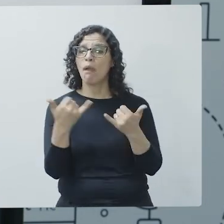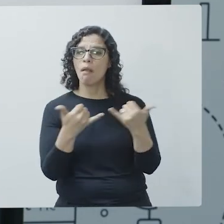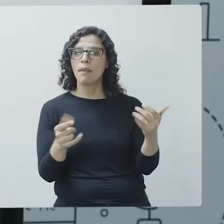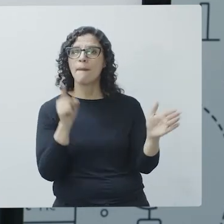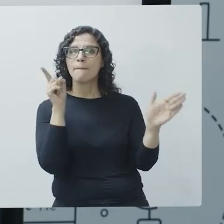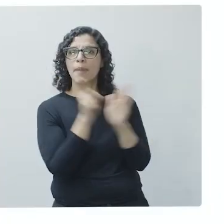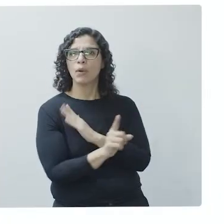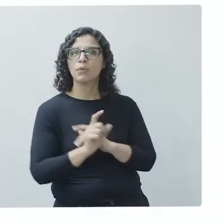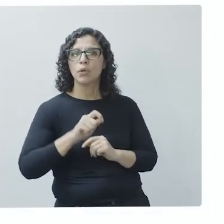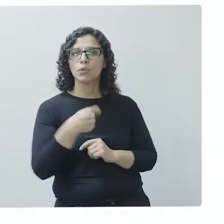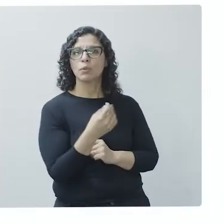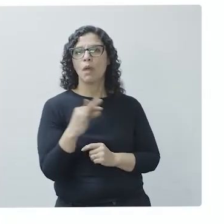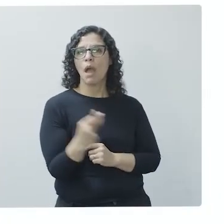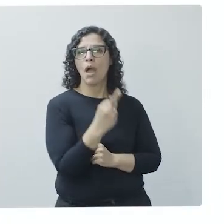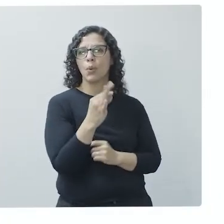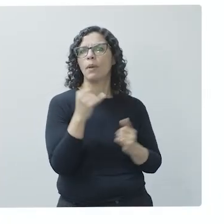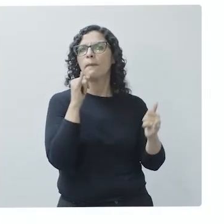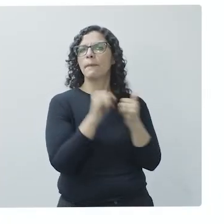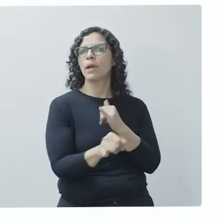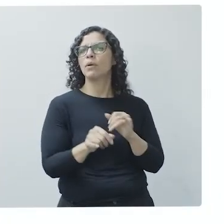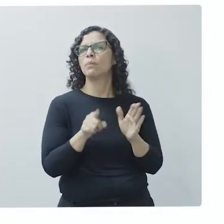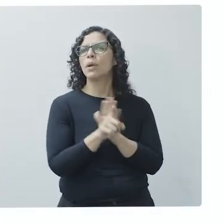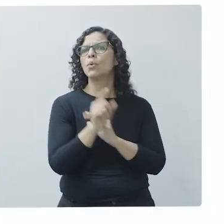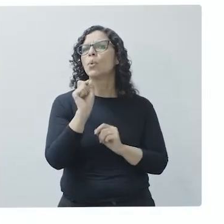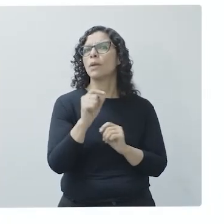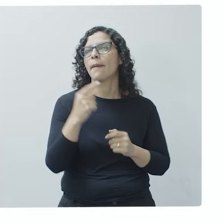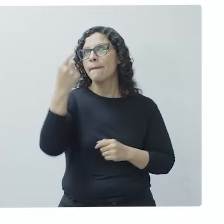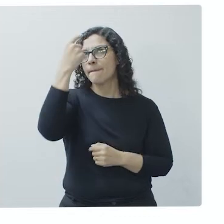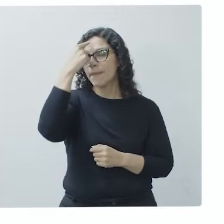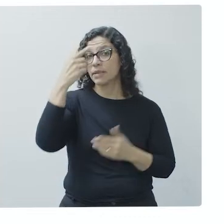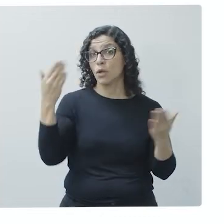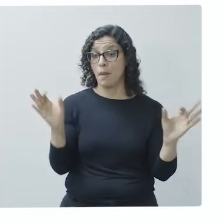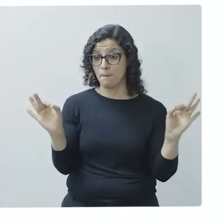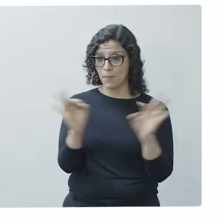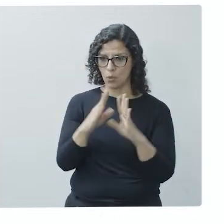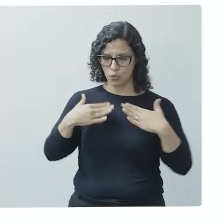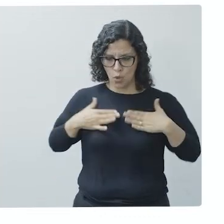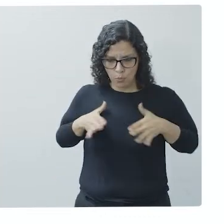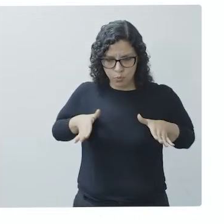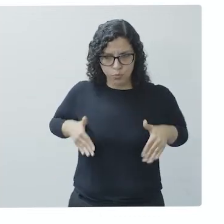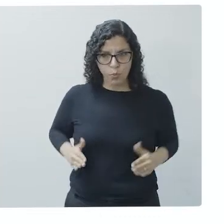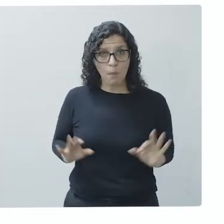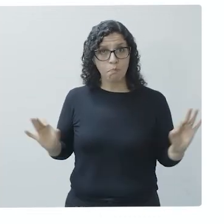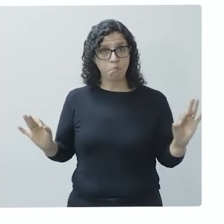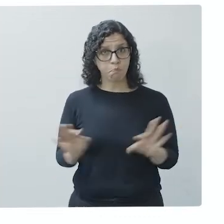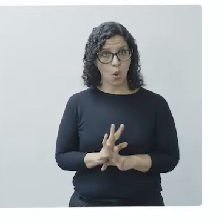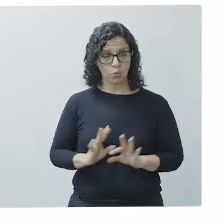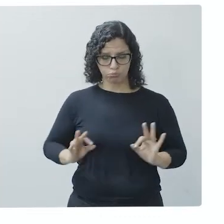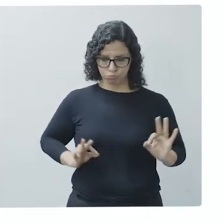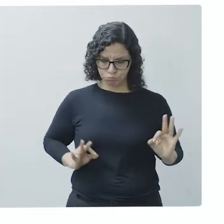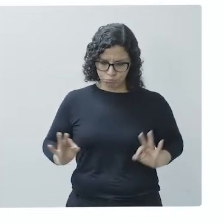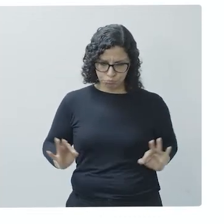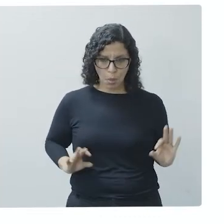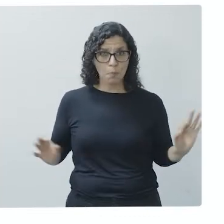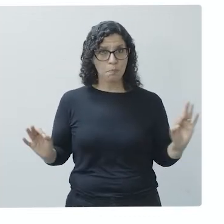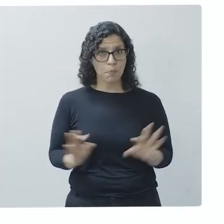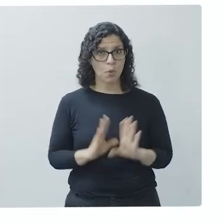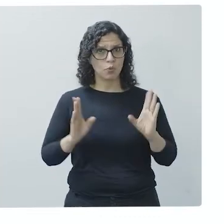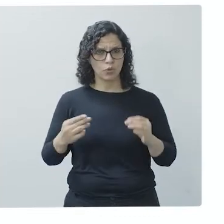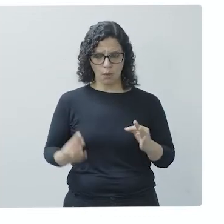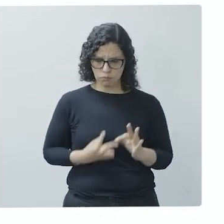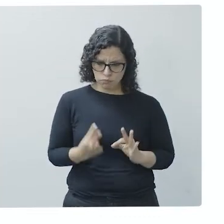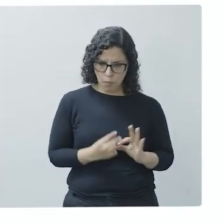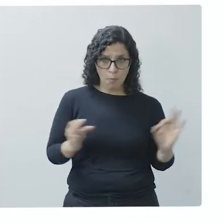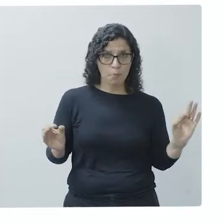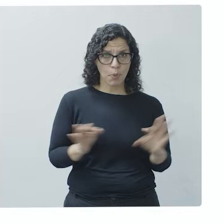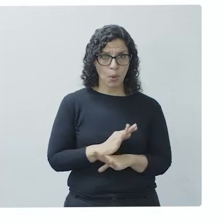linha poderia perguntar à agulha? Pensem que já está pronto, certo? O vestido já está pronto, já foi